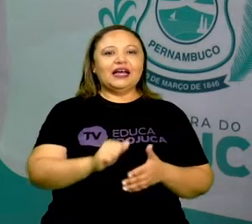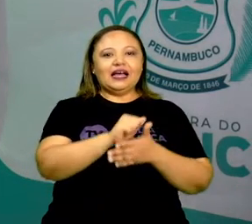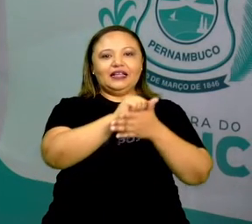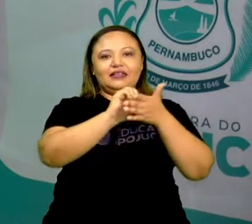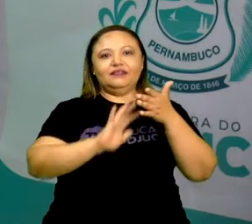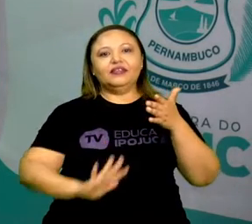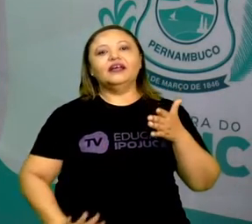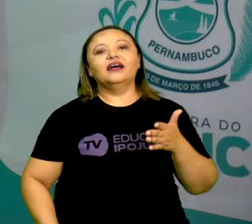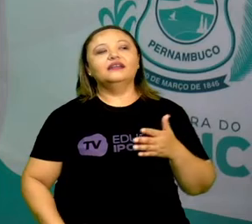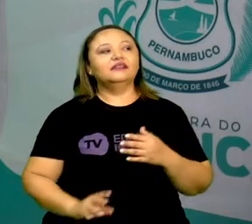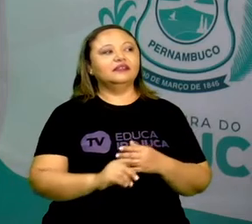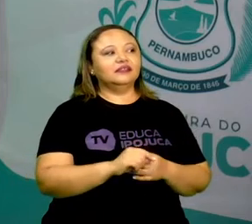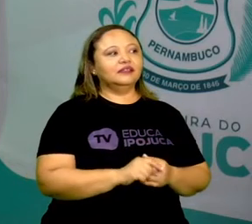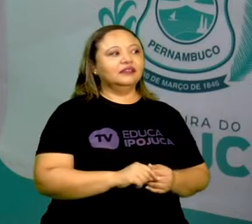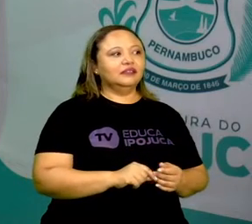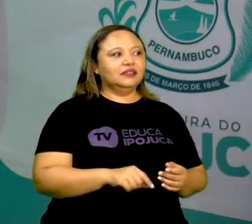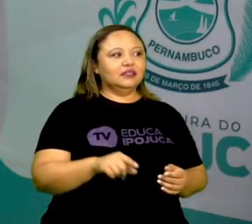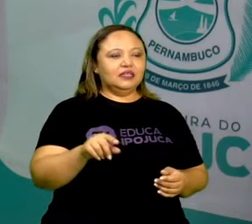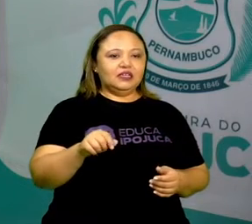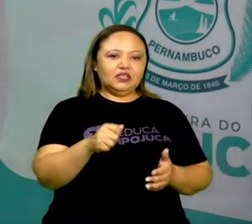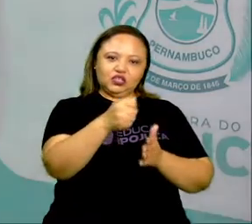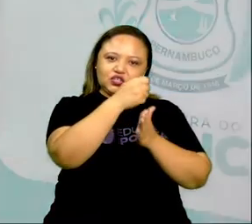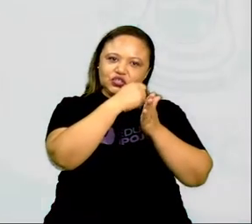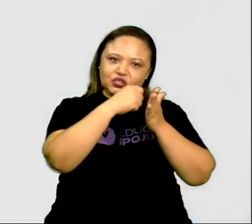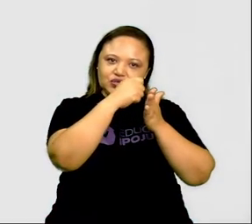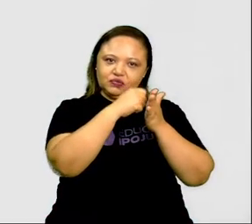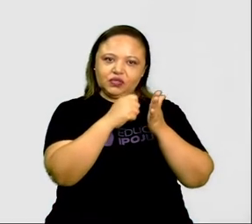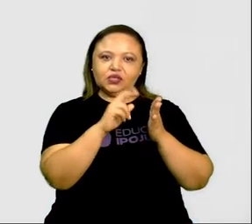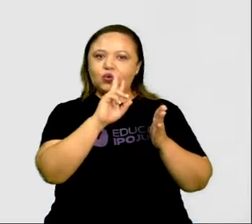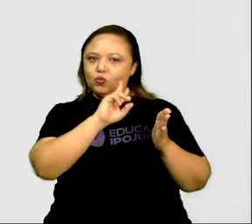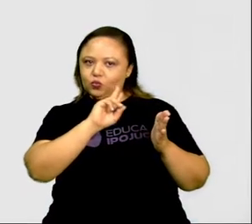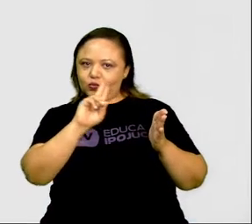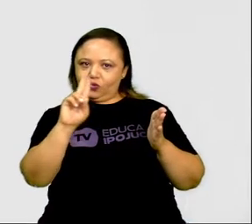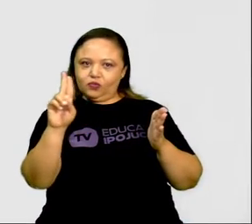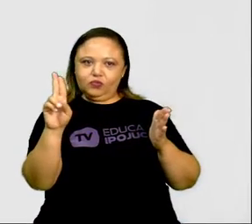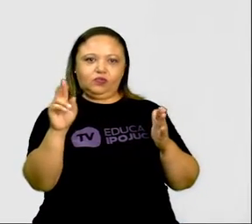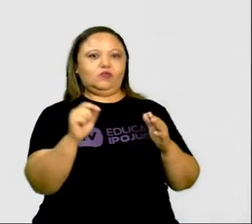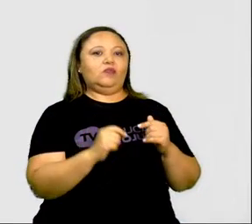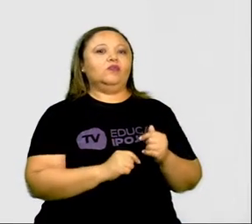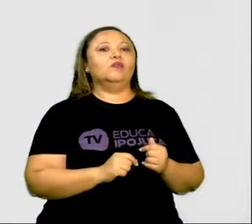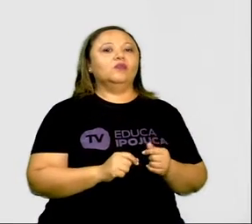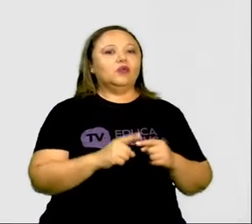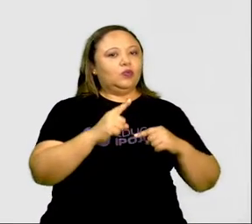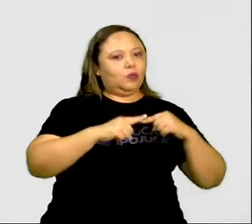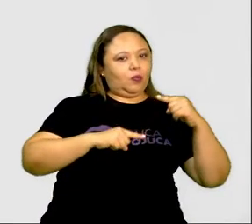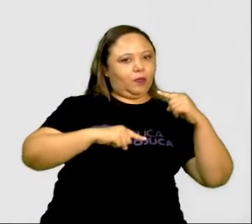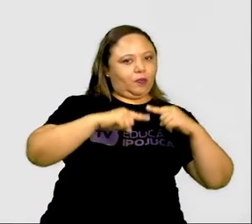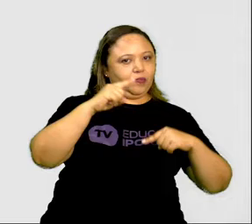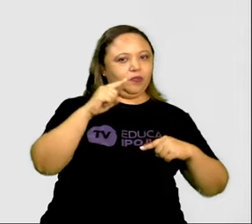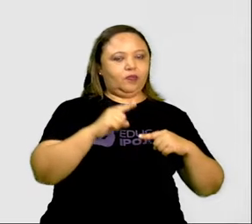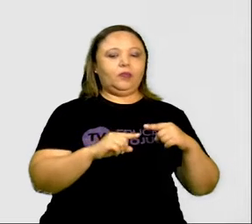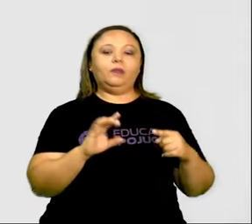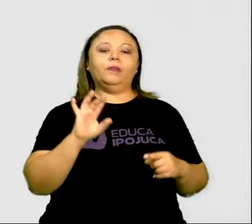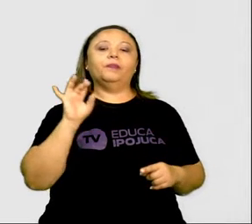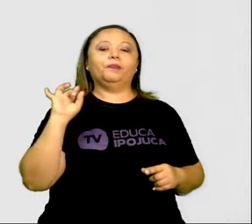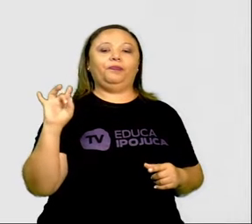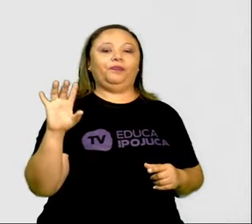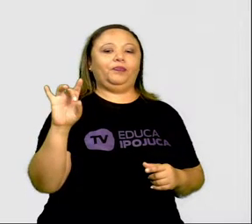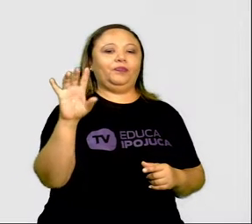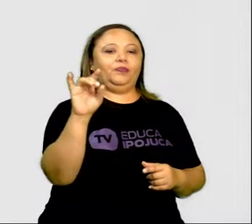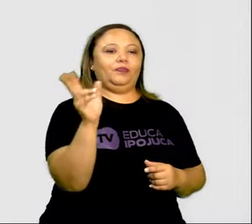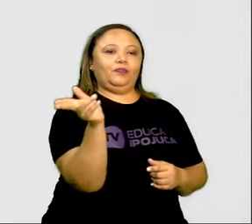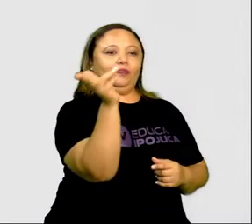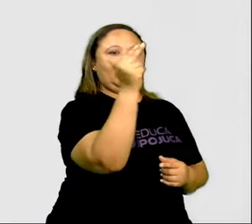o nosso primeiro quesito é: escreva o nome de um objeto para cada uma das figuras geométricas